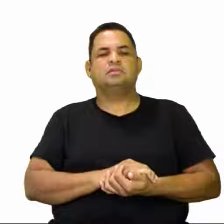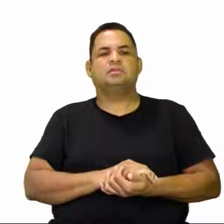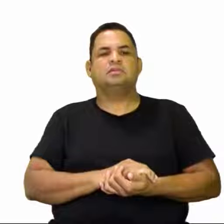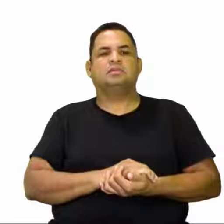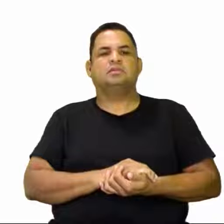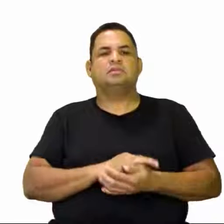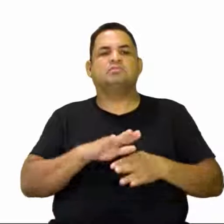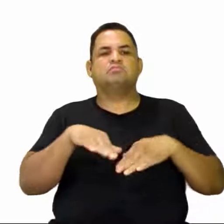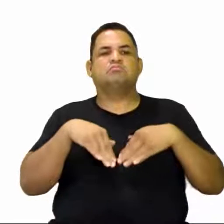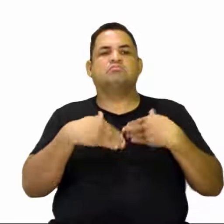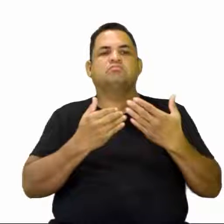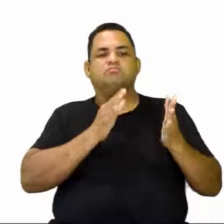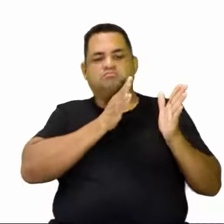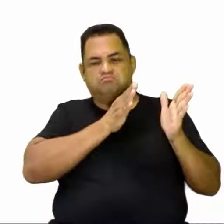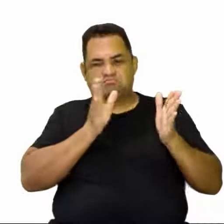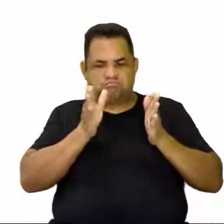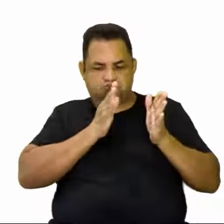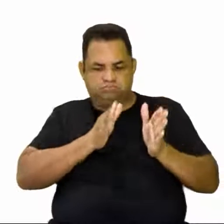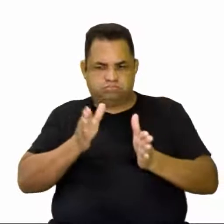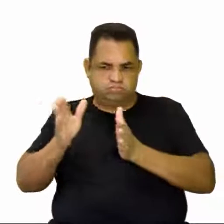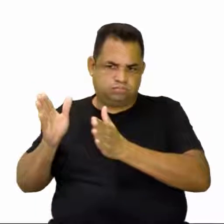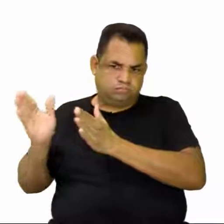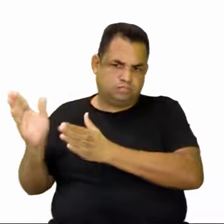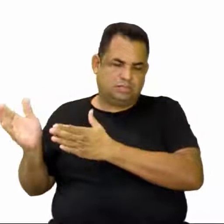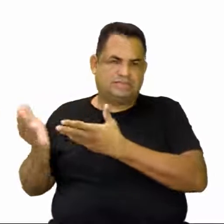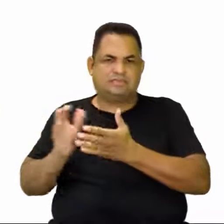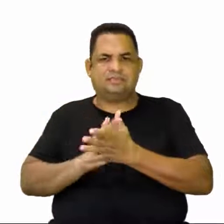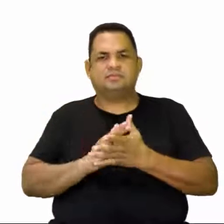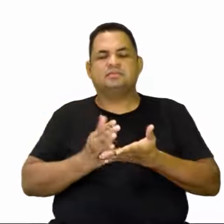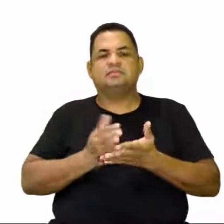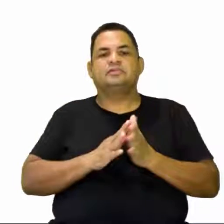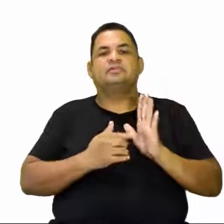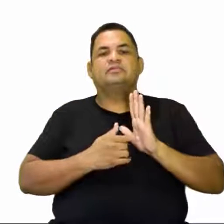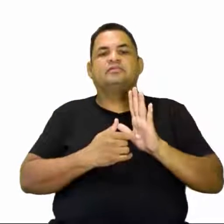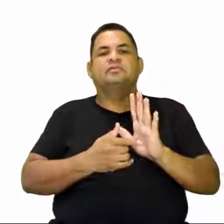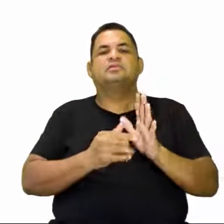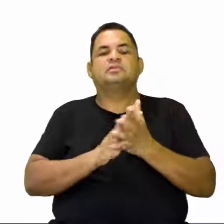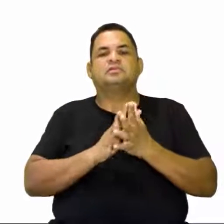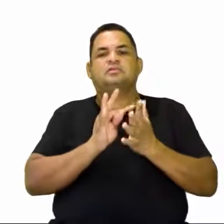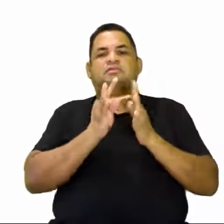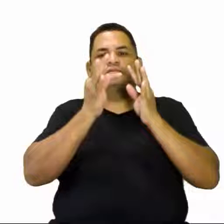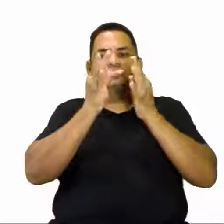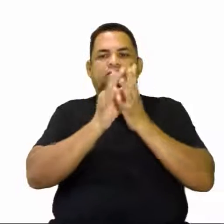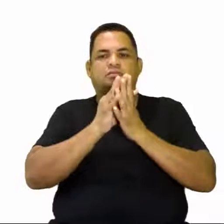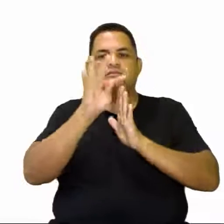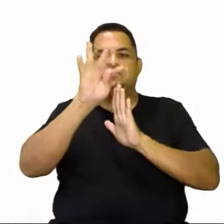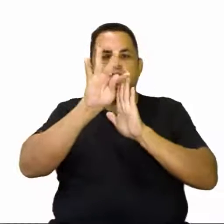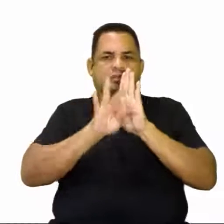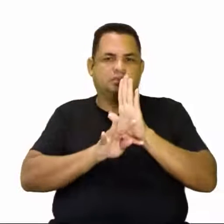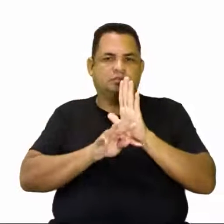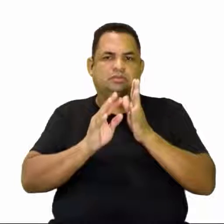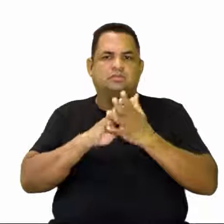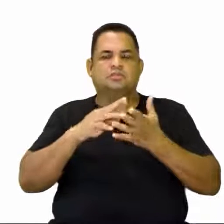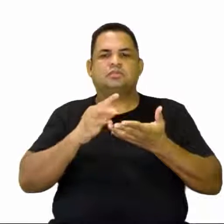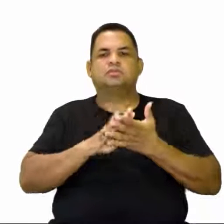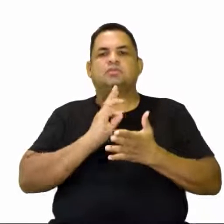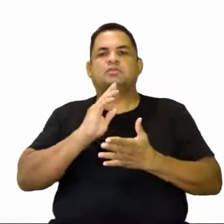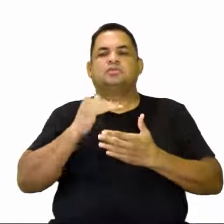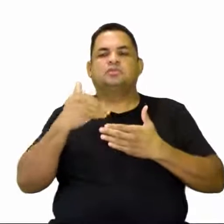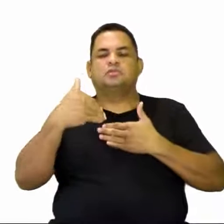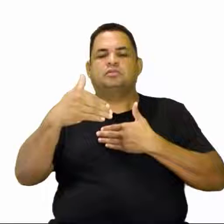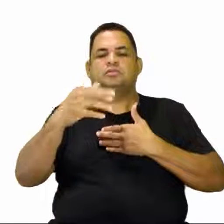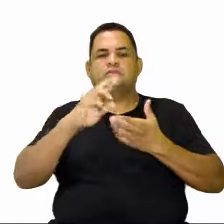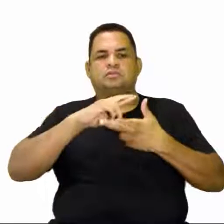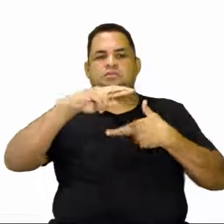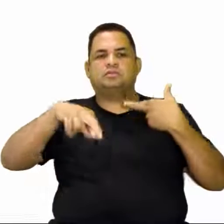responda. Quais dessas etapas que foram citadas no texto, né, do processo de reciclagem, são